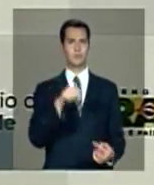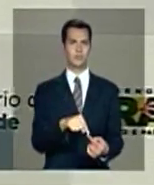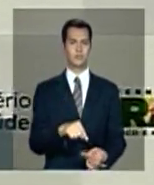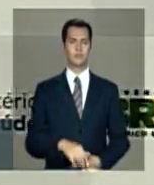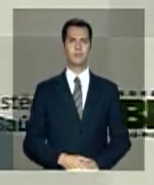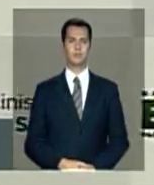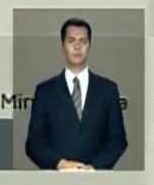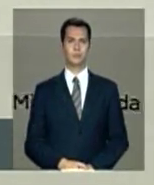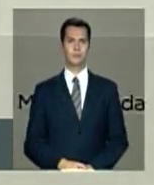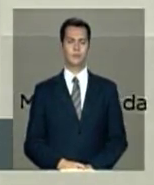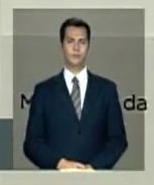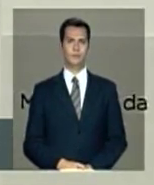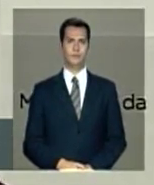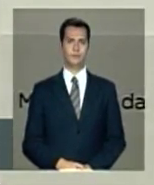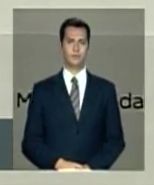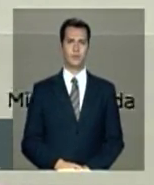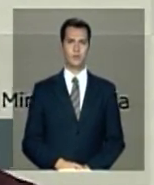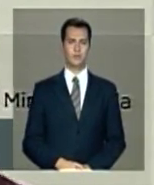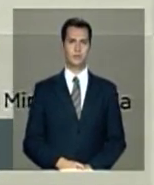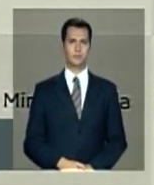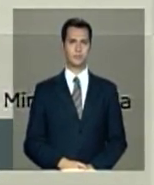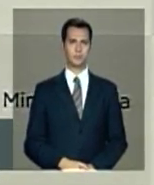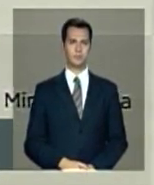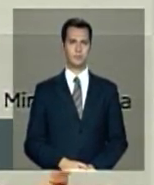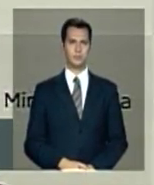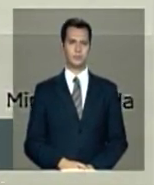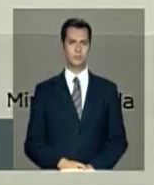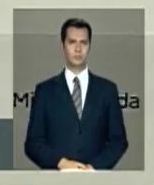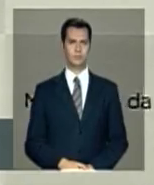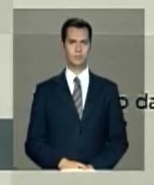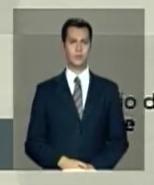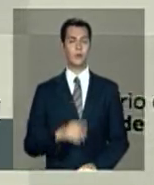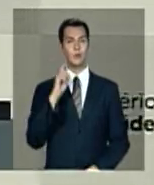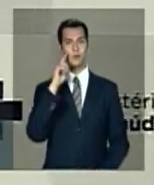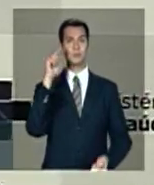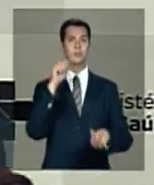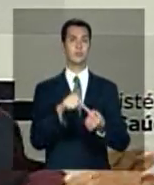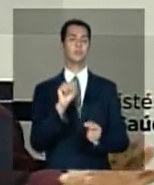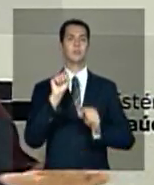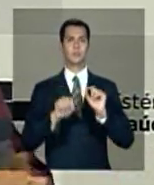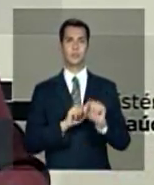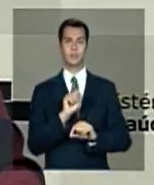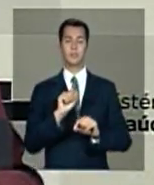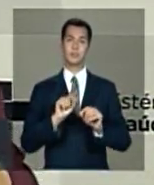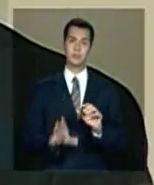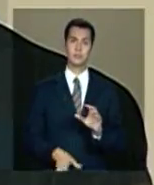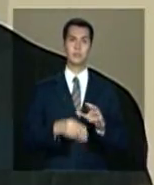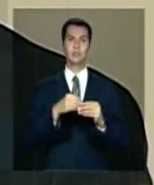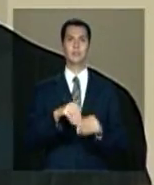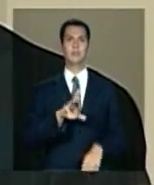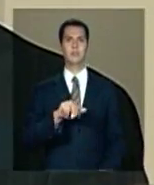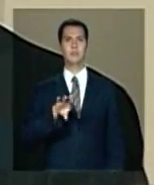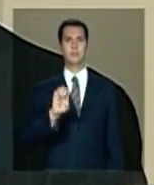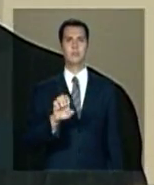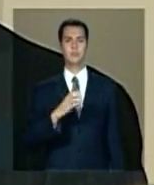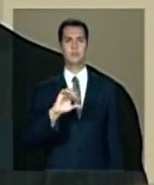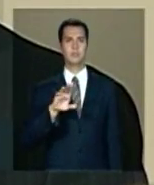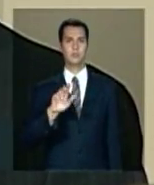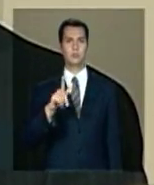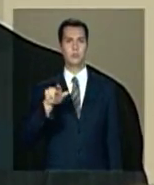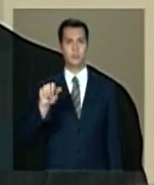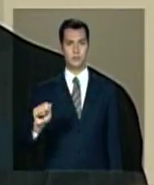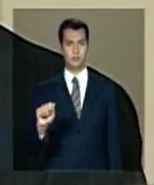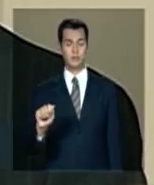que se completa que completa o rede cegonha mas que é um outro objetivo